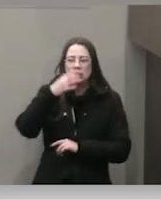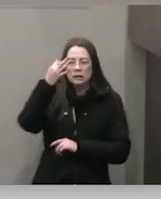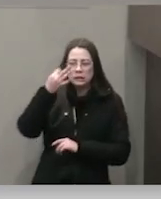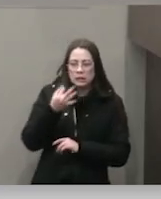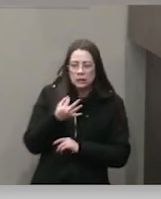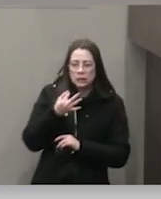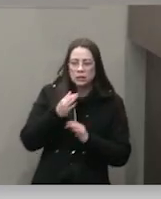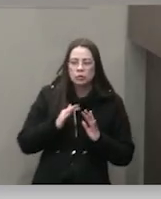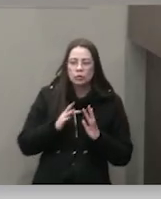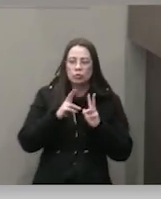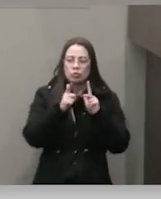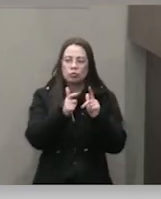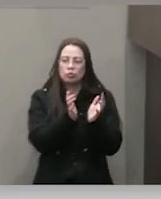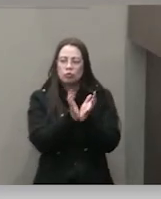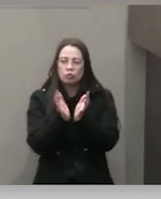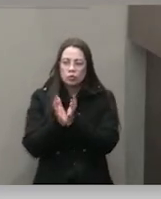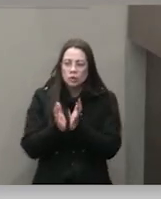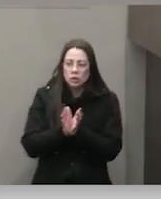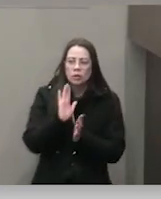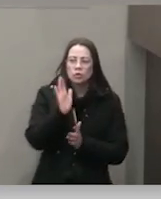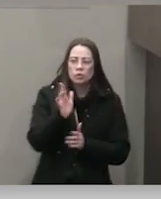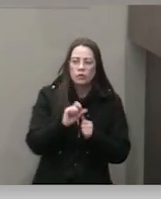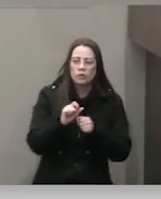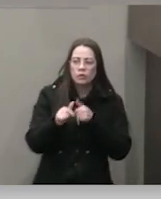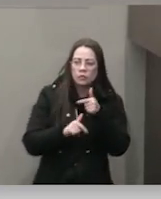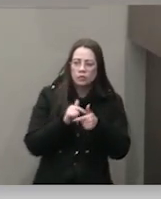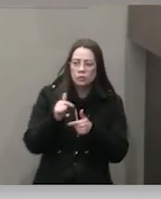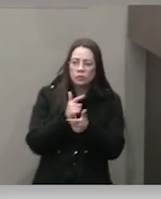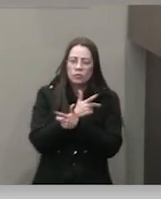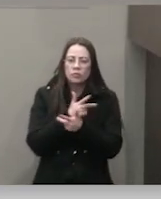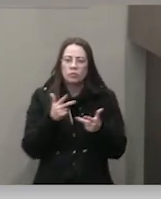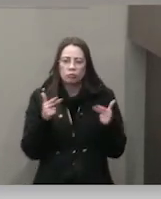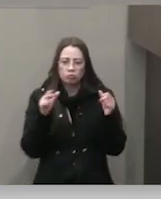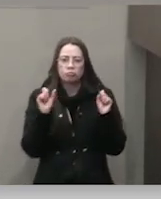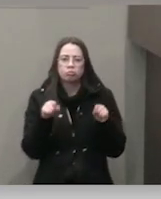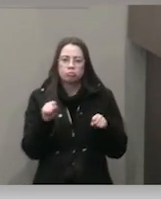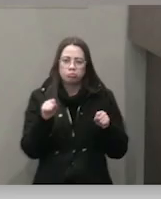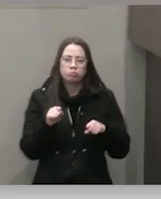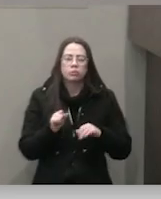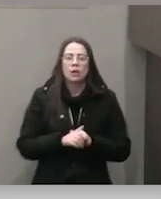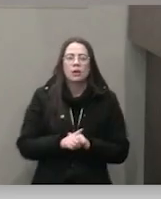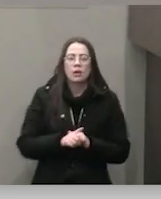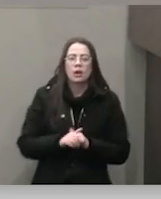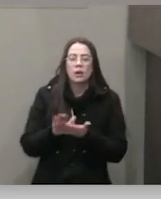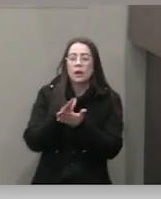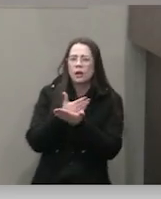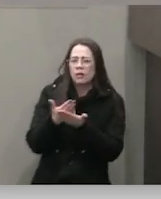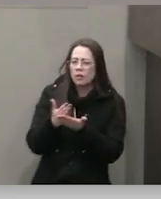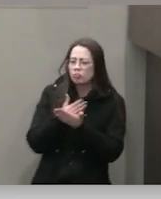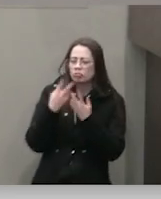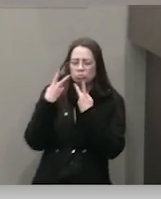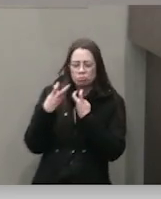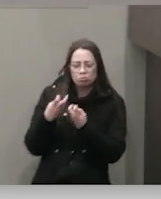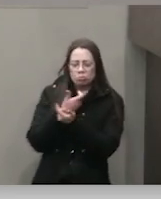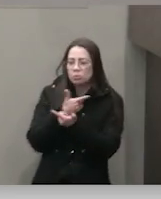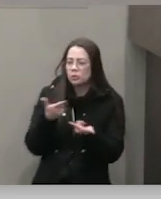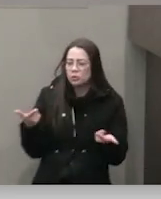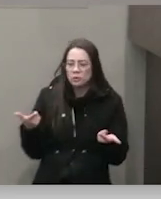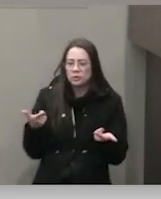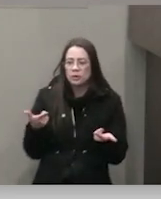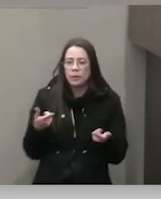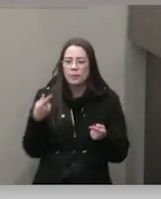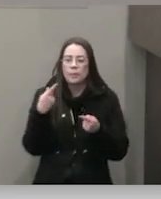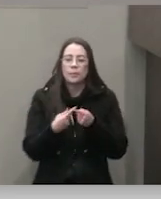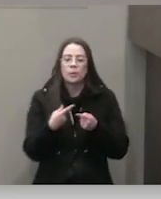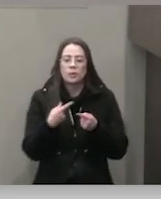esses colegas, vários já fizeram ações disso, né, Sargento Edivânio? E muitas vezes não foram reconhecidos.